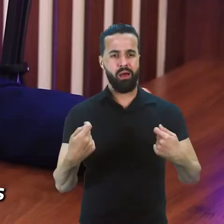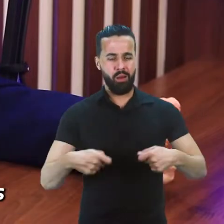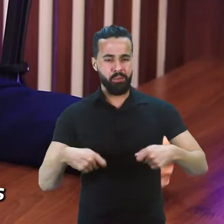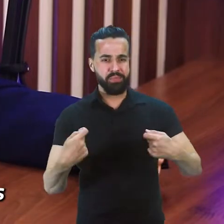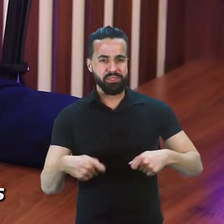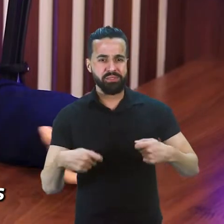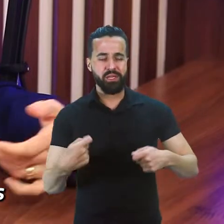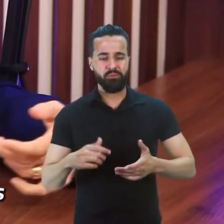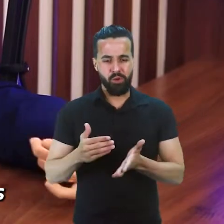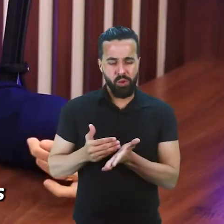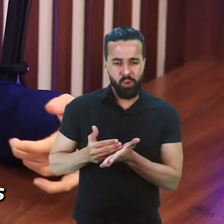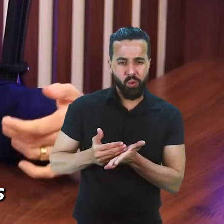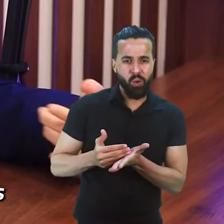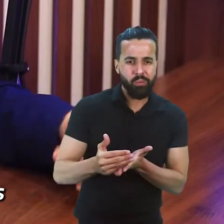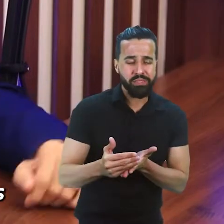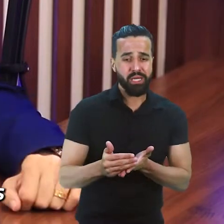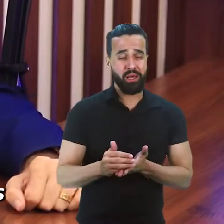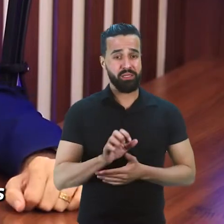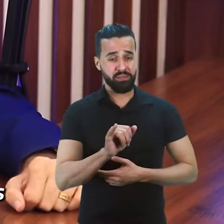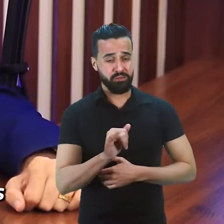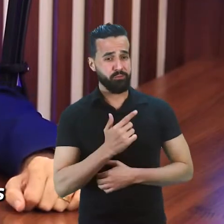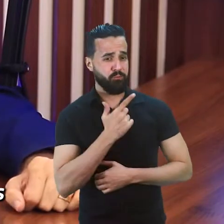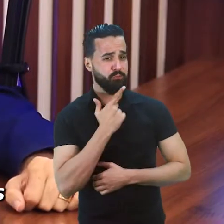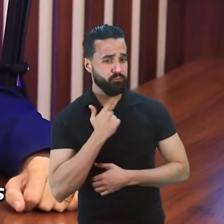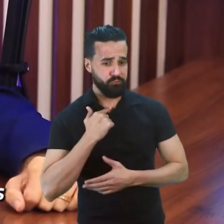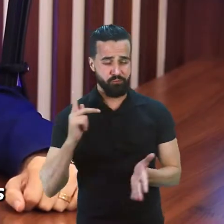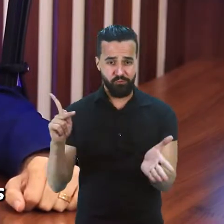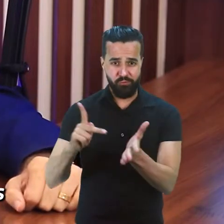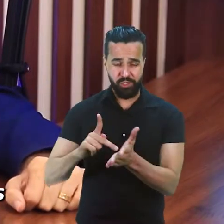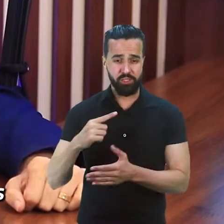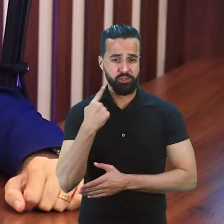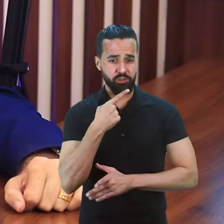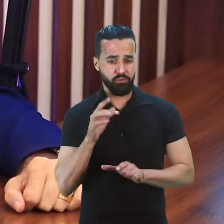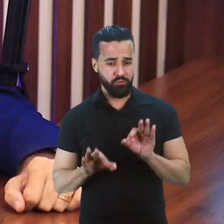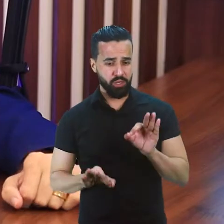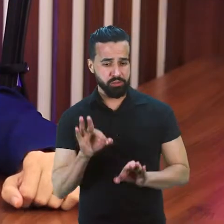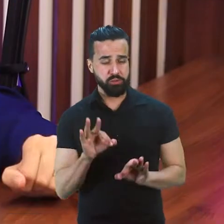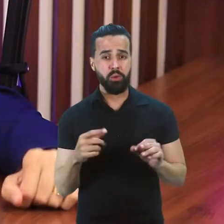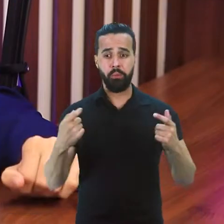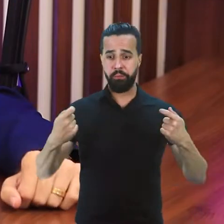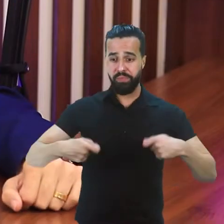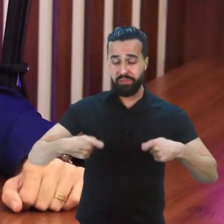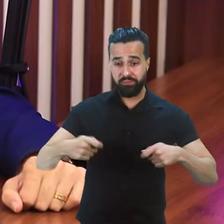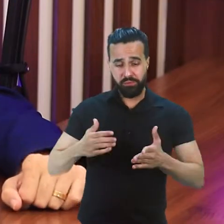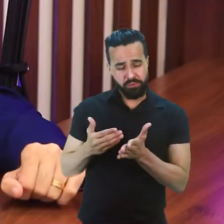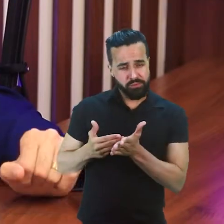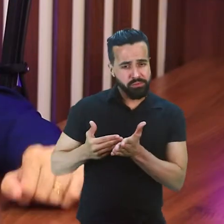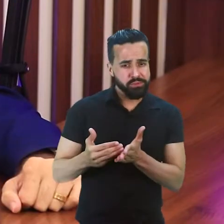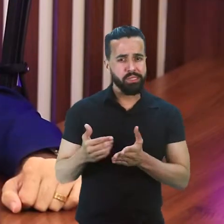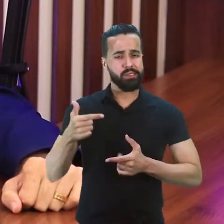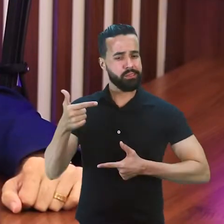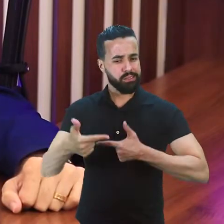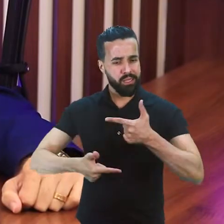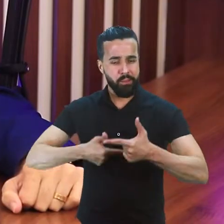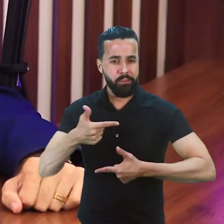era advocacia realmente que eu queria, começar a buscar meios de abrir a porta para mim aí